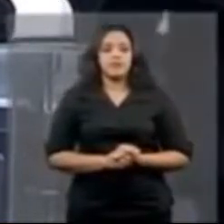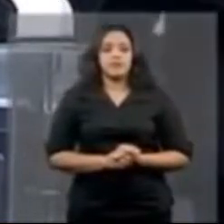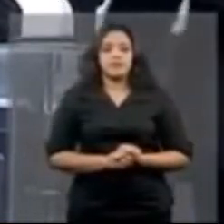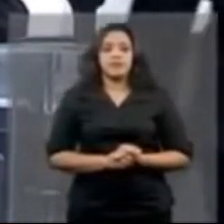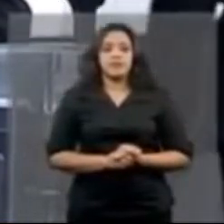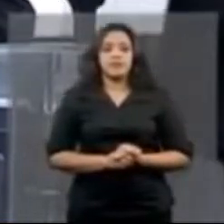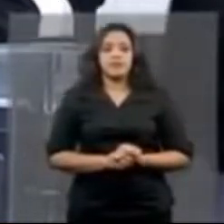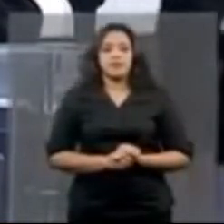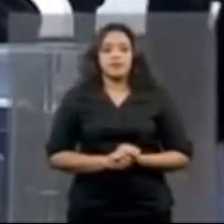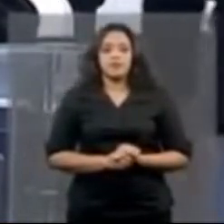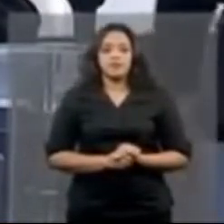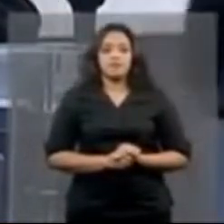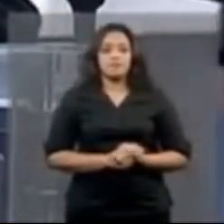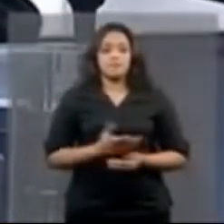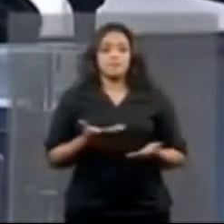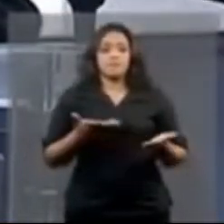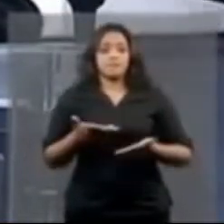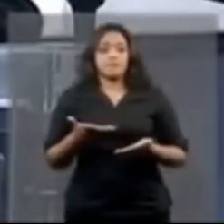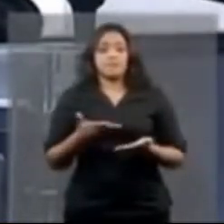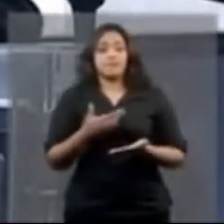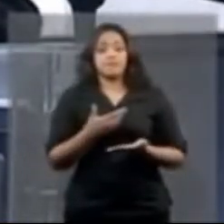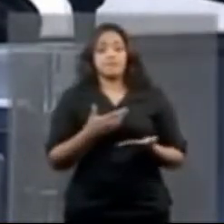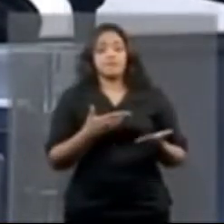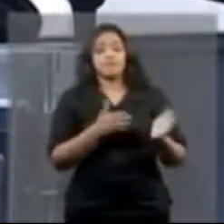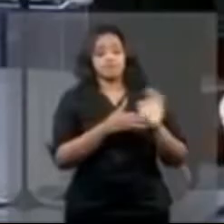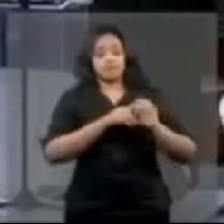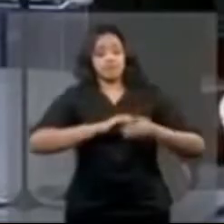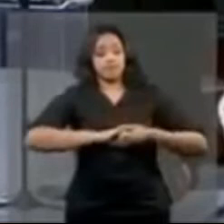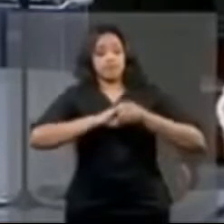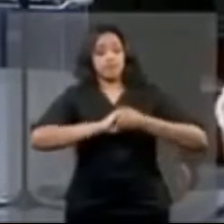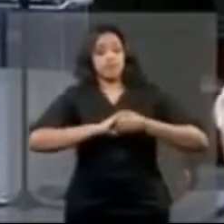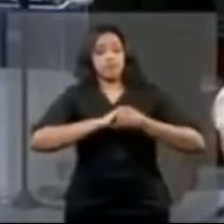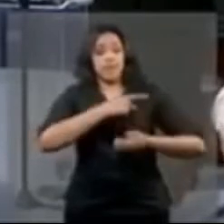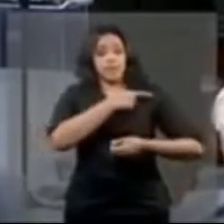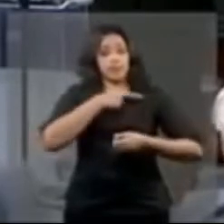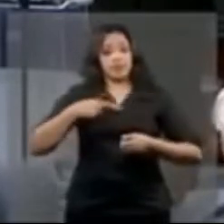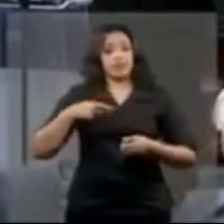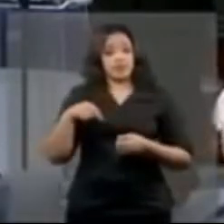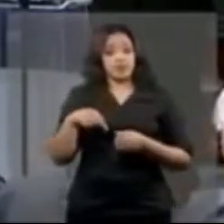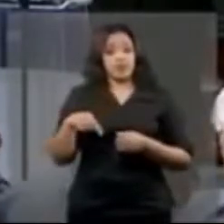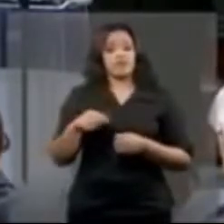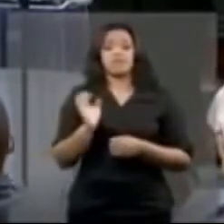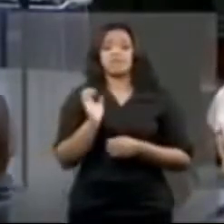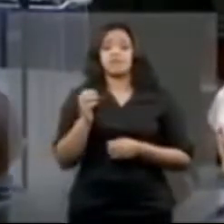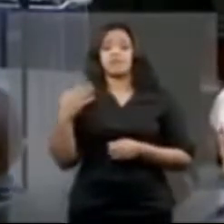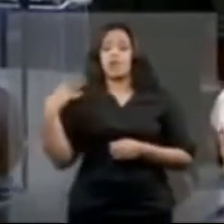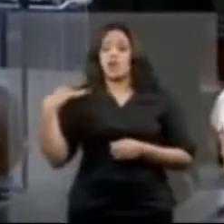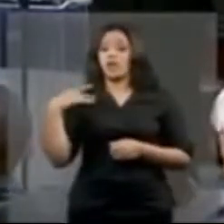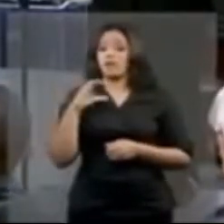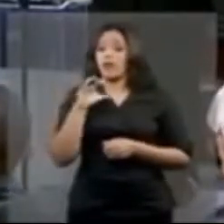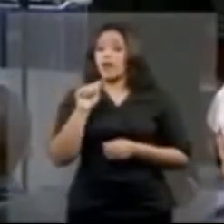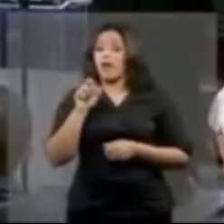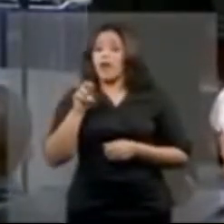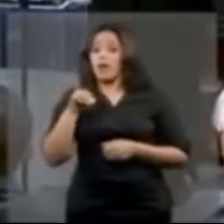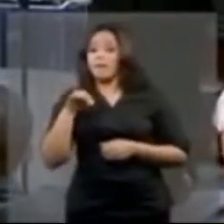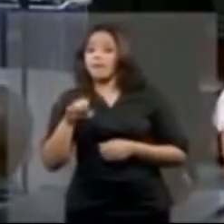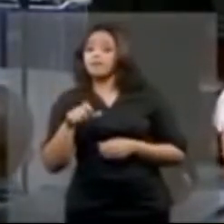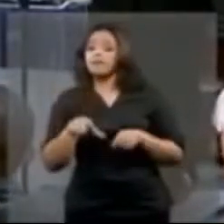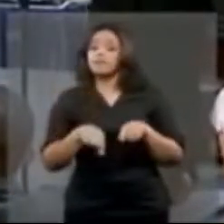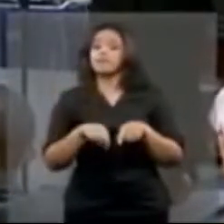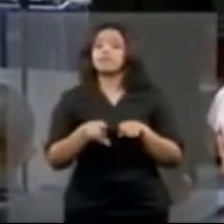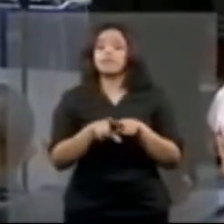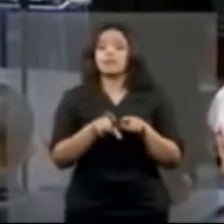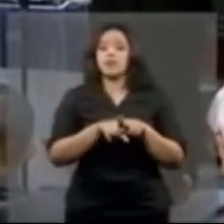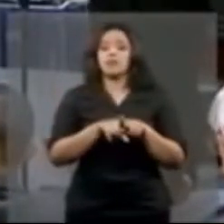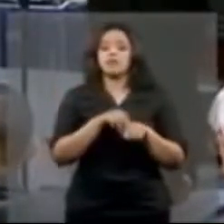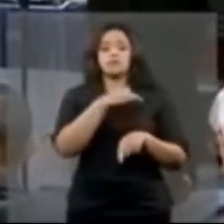Excelentíssima ministra Carmen Lúcia, presidente deste Supremo Tribunal Federal, excelentíssima senhora ministra Rosa